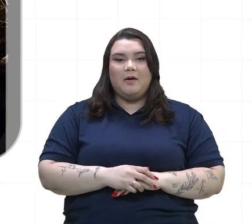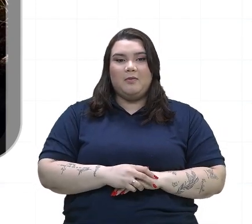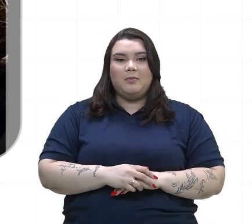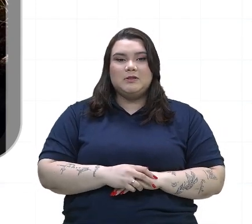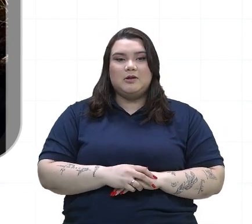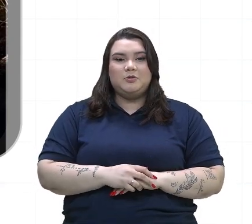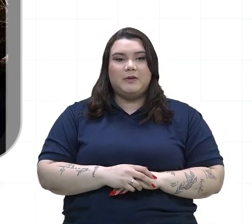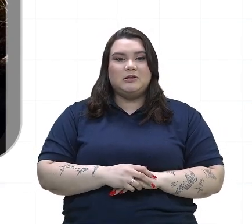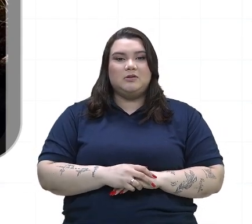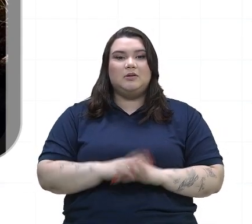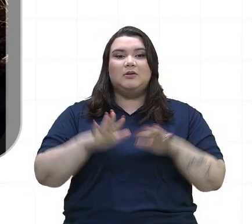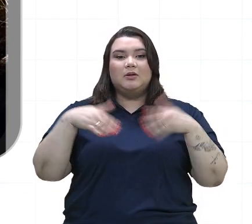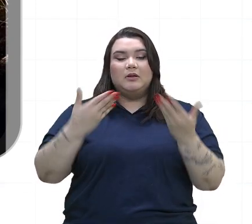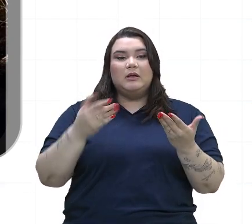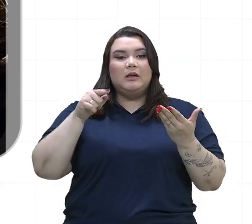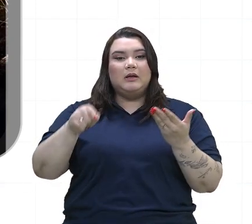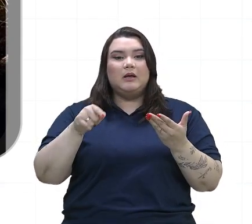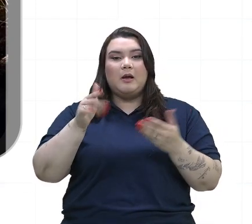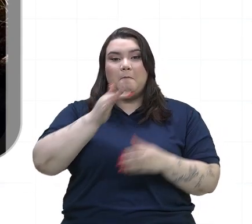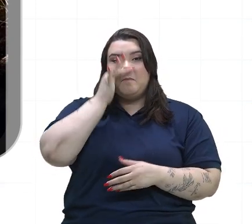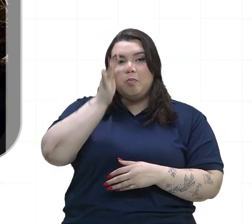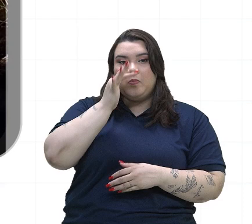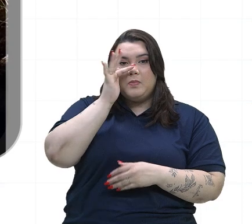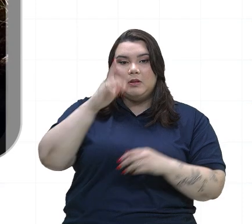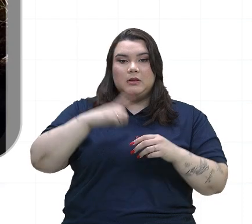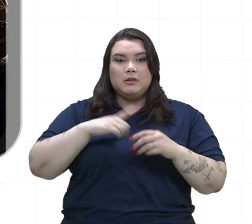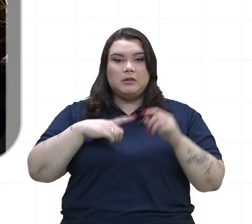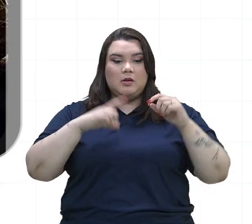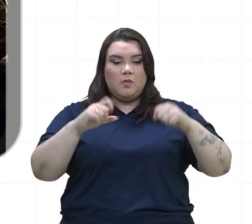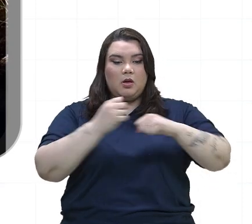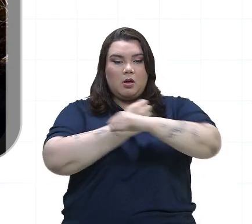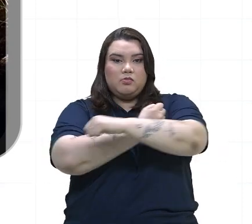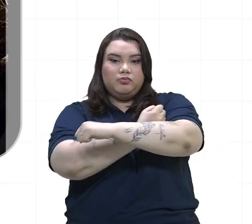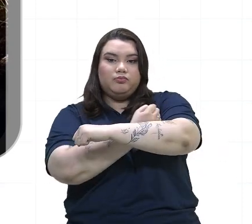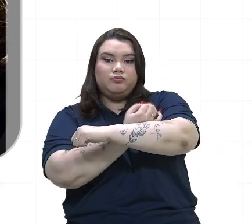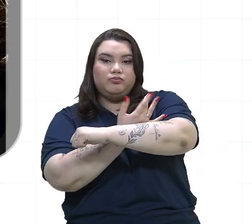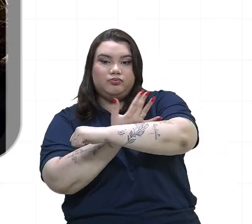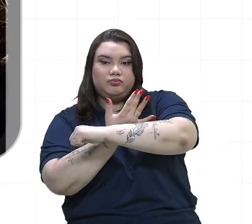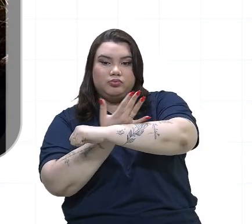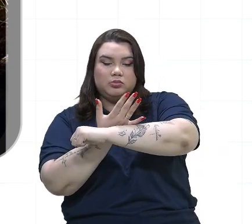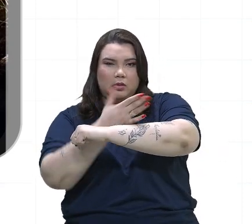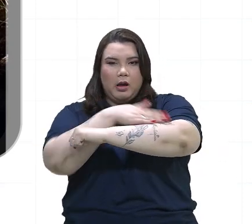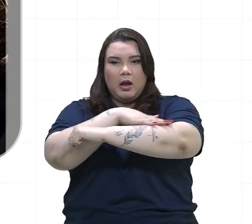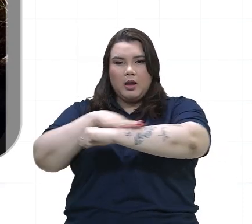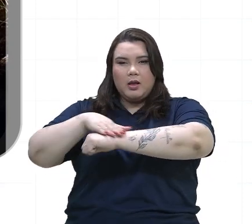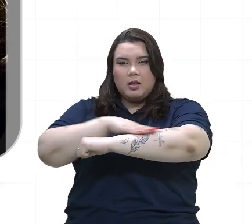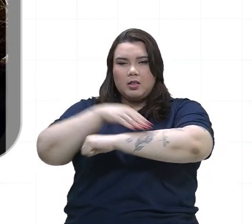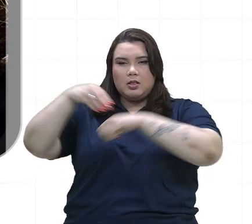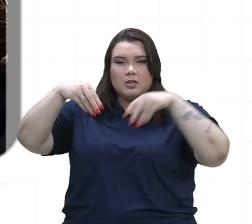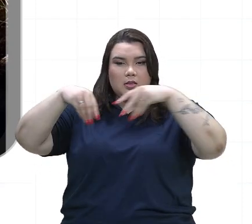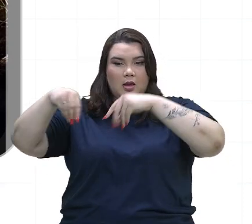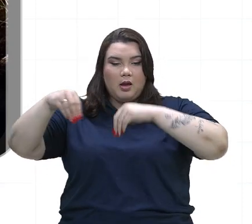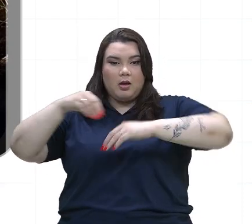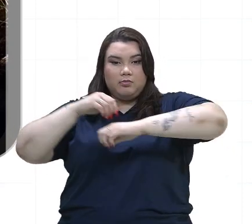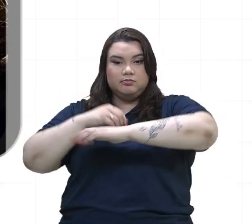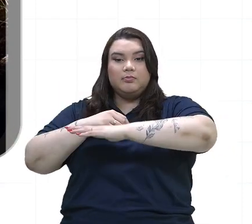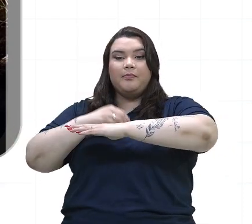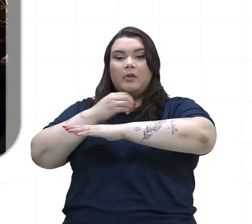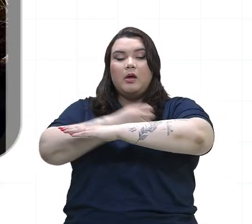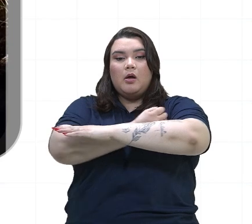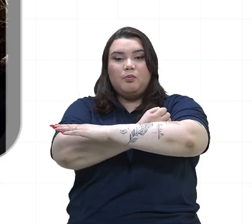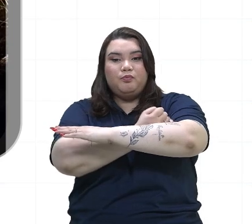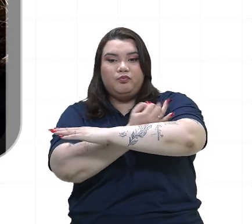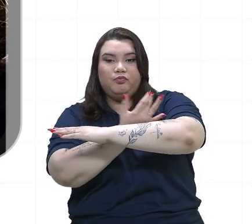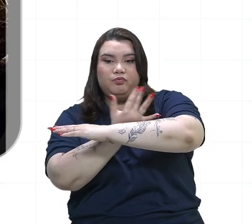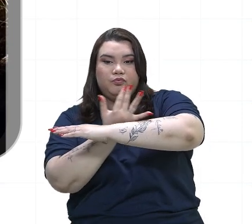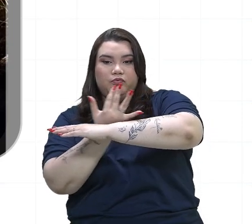falei para vocês. Isso porque as plantas, elas fixam suas raízes no solo e absorvem ali não só a água, mas os nutrientes que